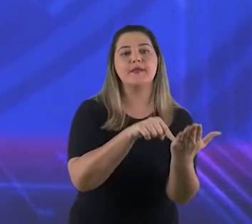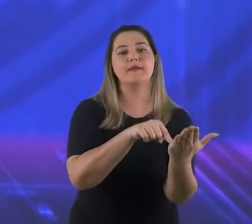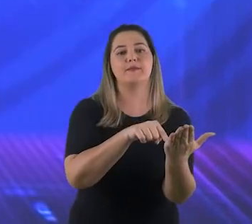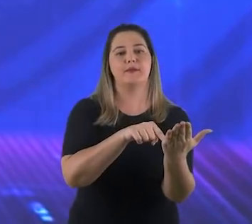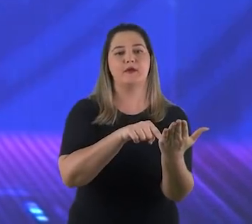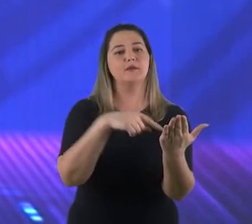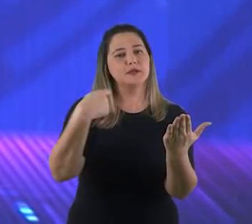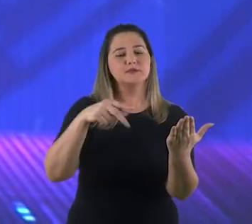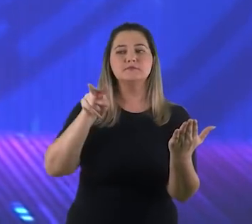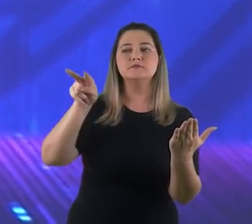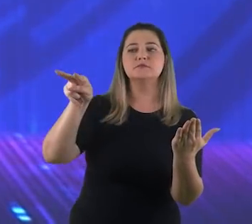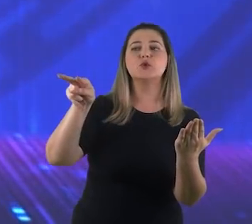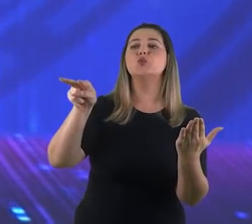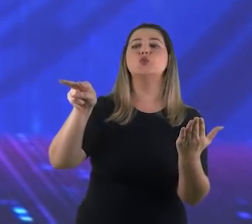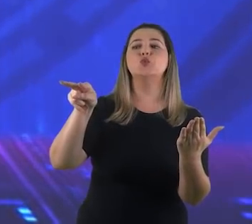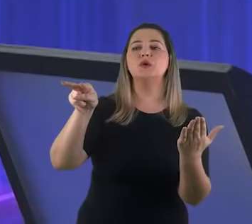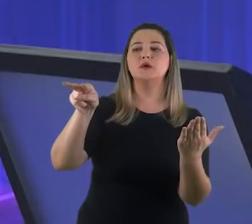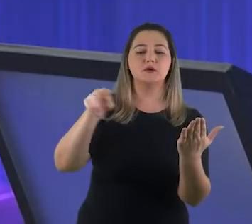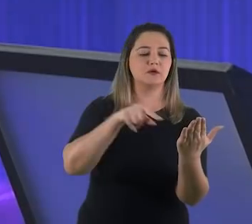própria Bíblia Sagrada.